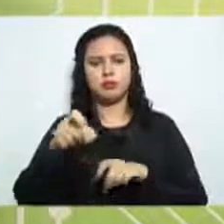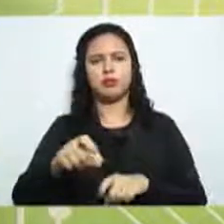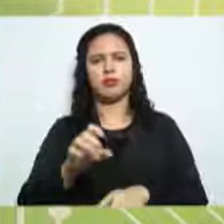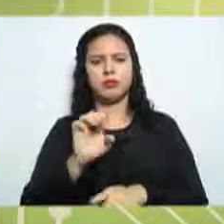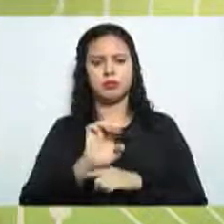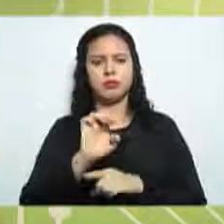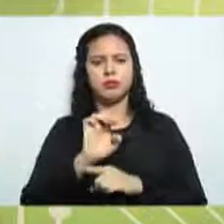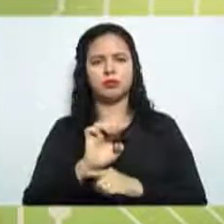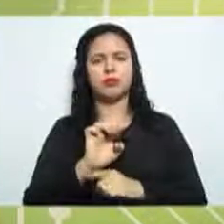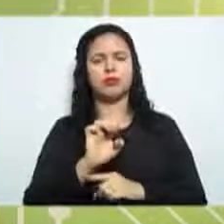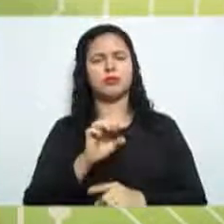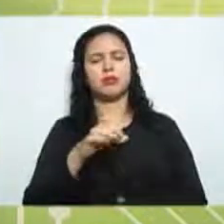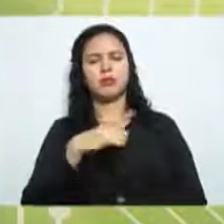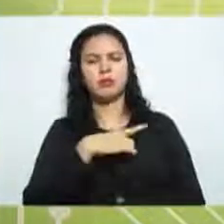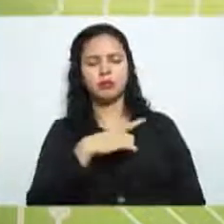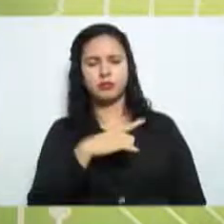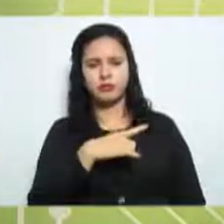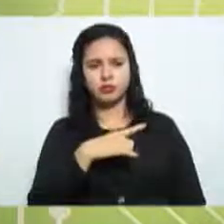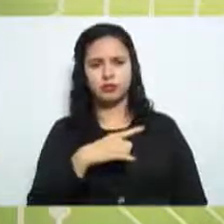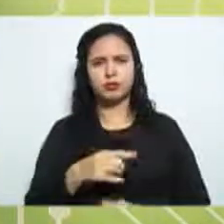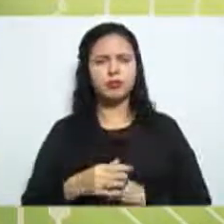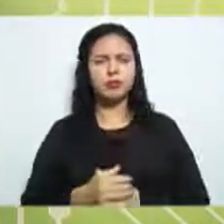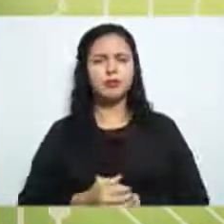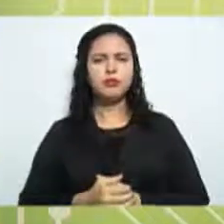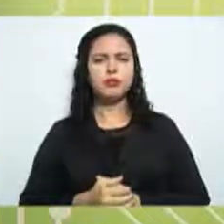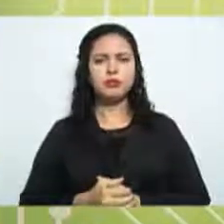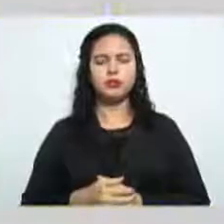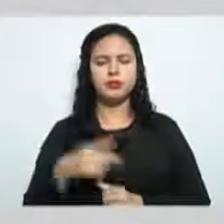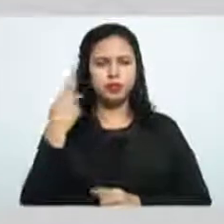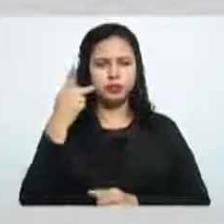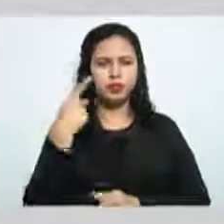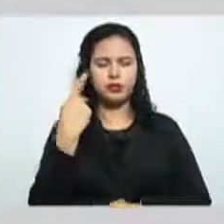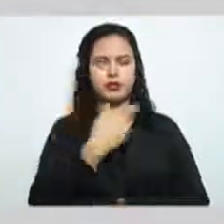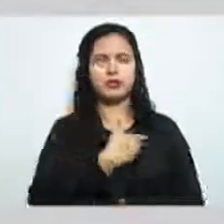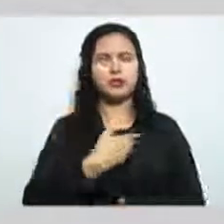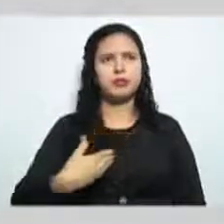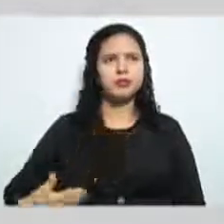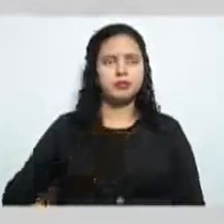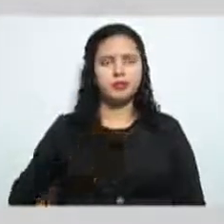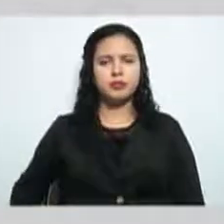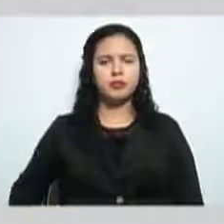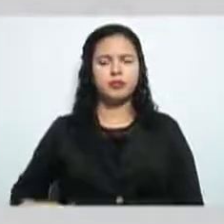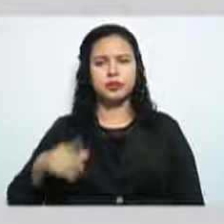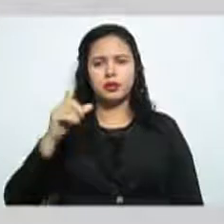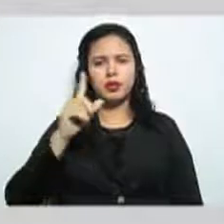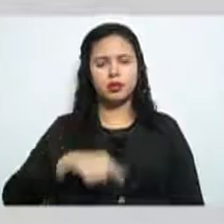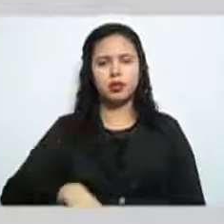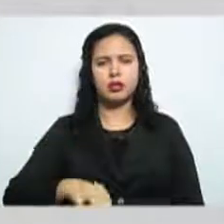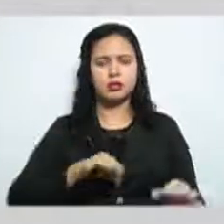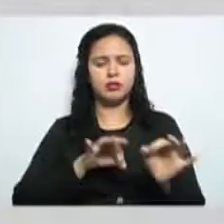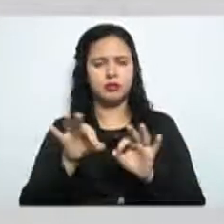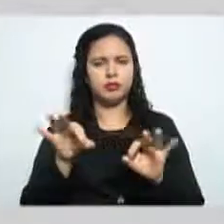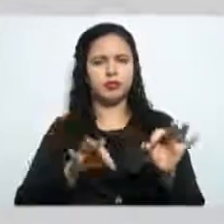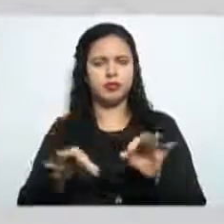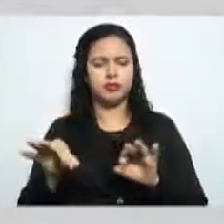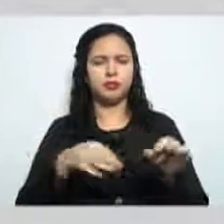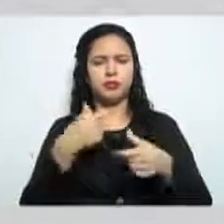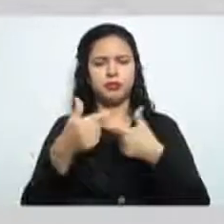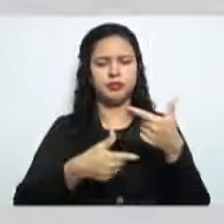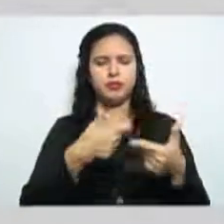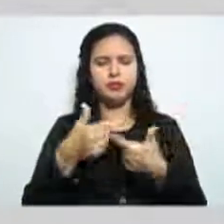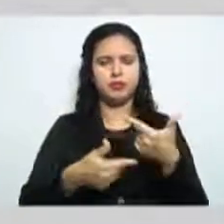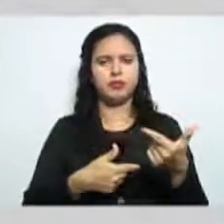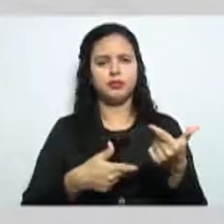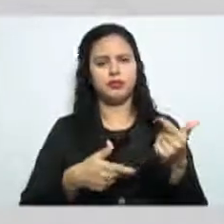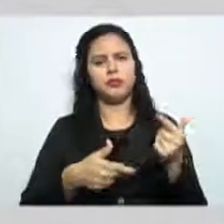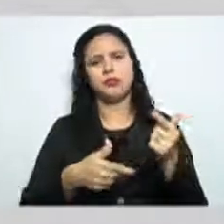tem. Quando a gente fala em política pública, a gente está falando aqui que política pública é a coordenação das ações e dos programas